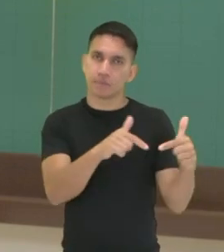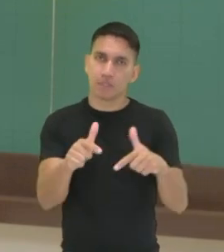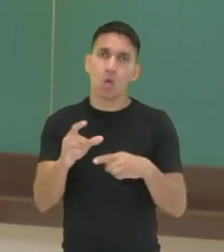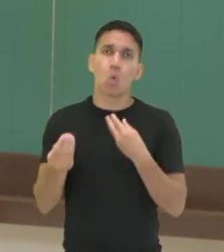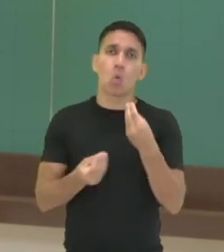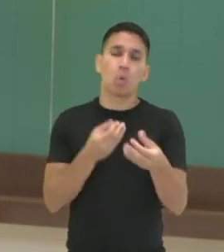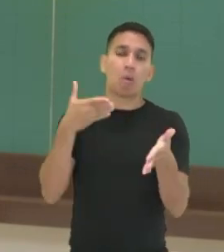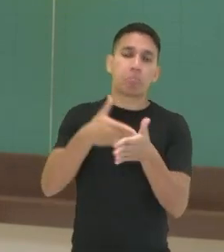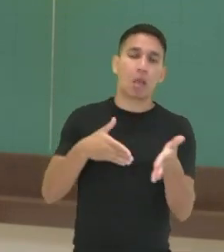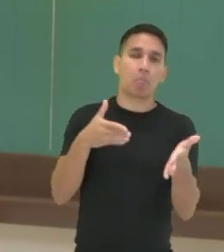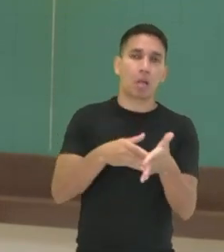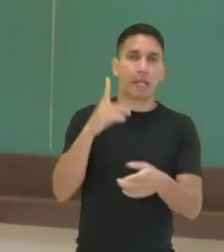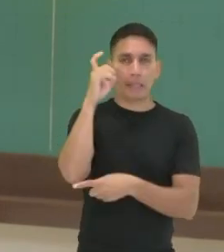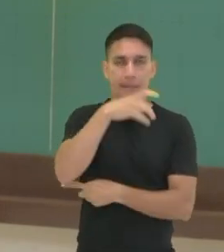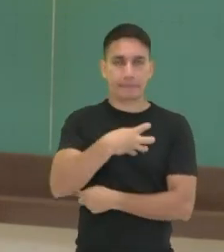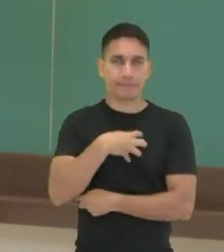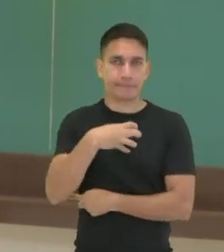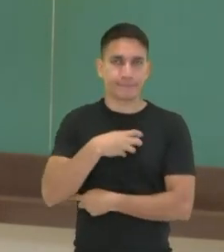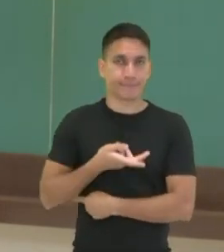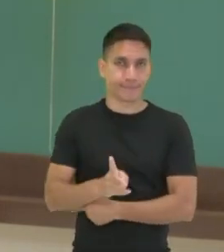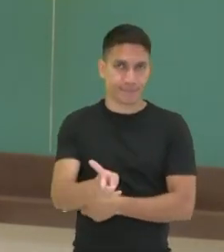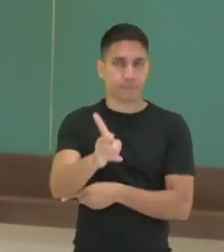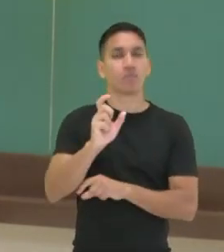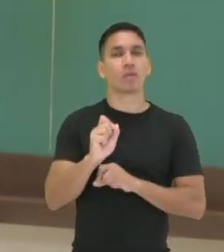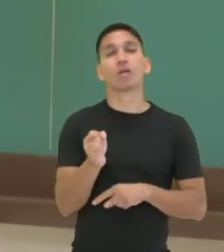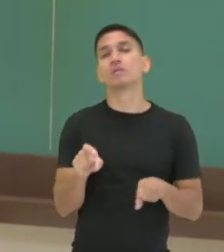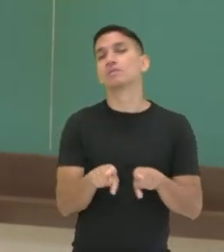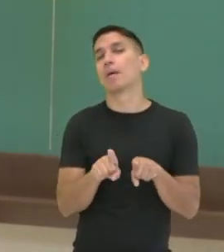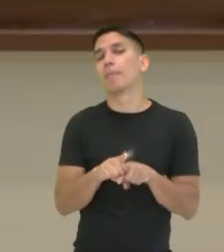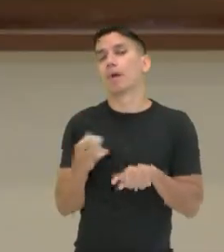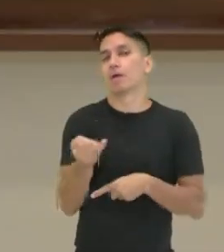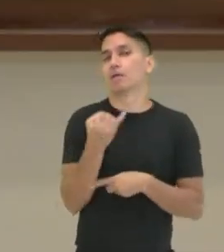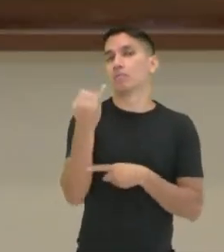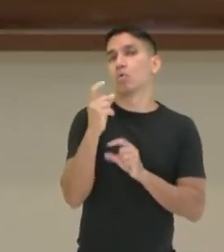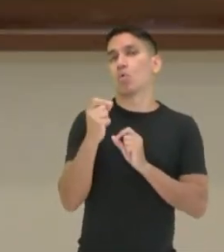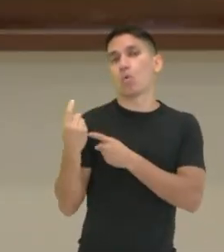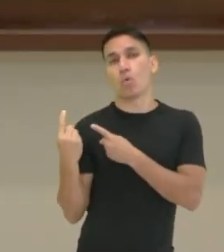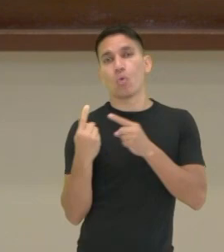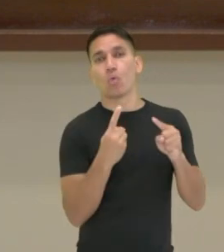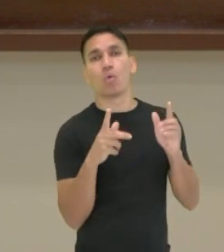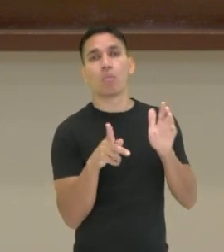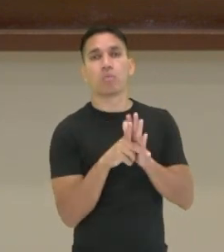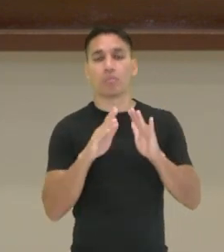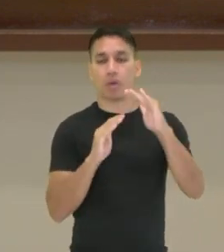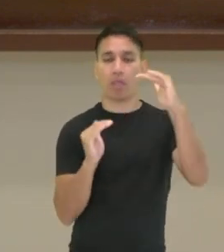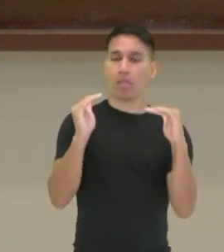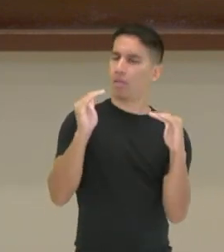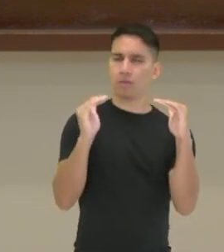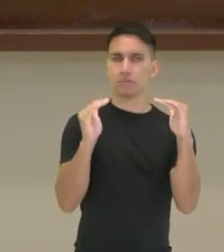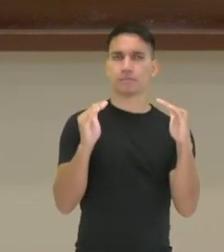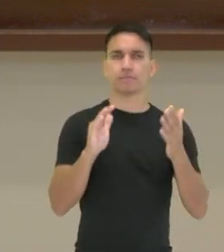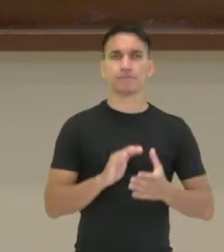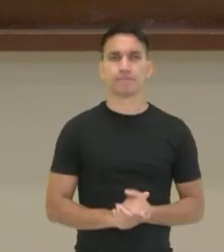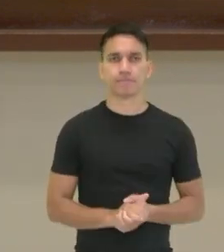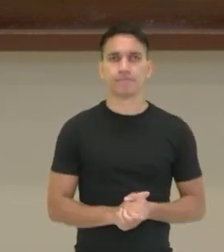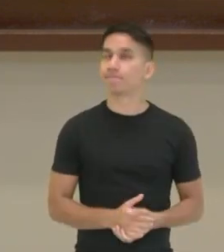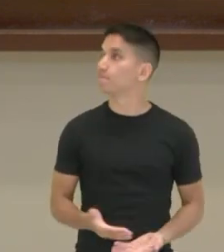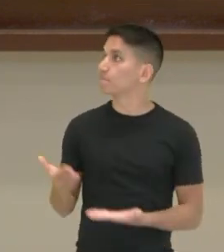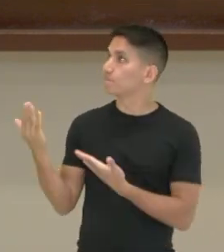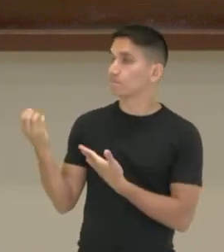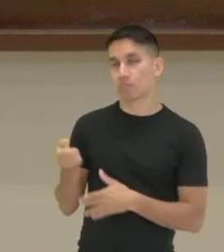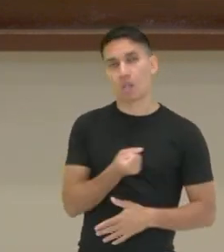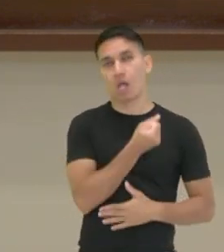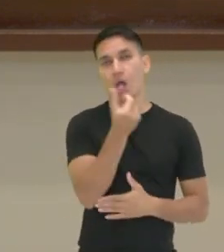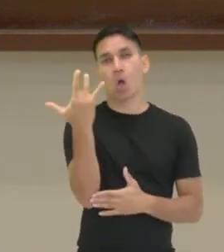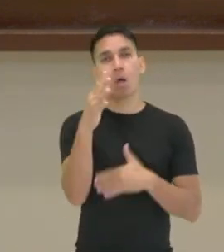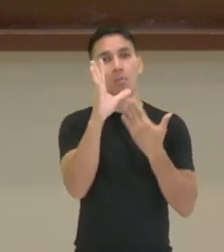ainda enfrenta e a importância também do combate às desigualdades. Aqui temos